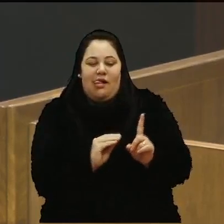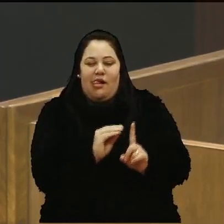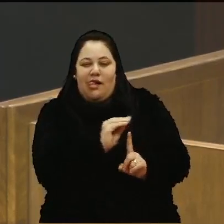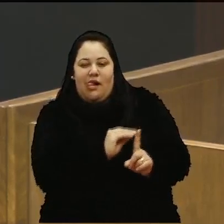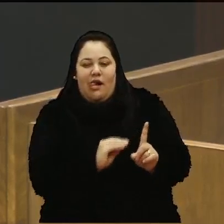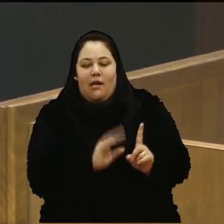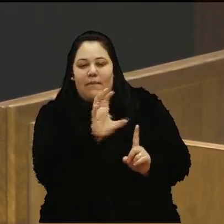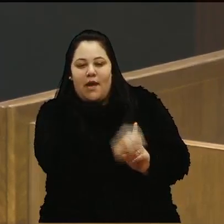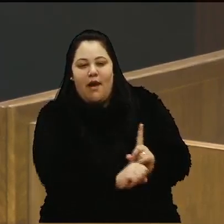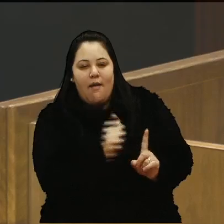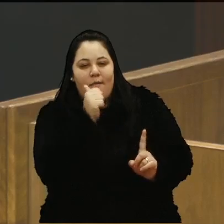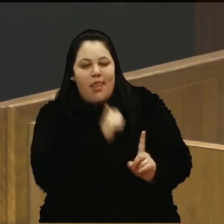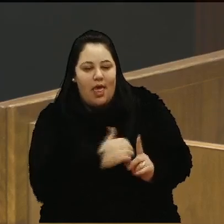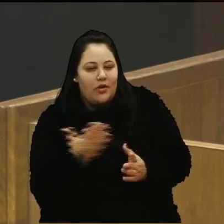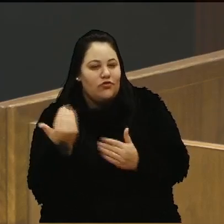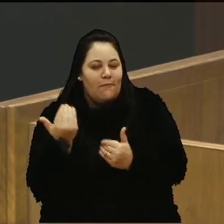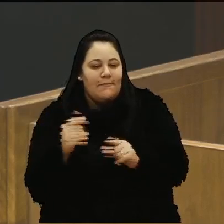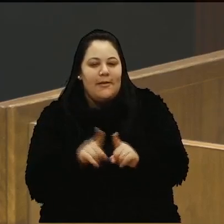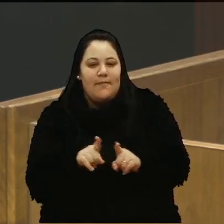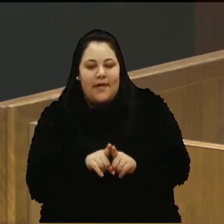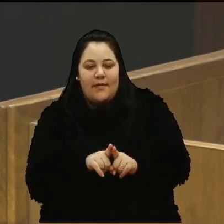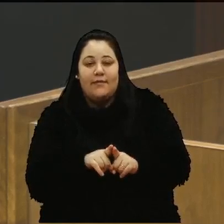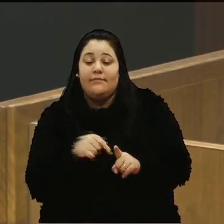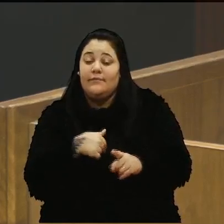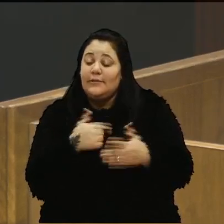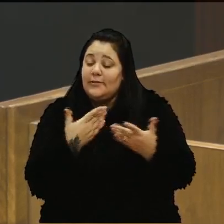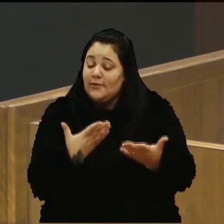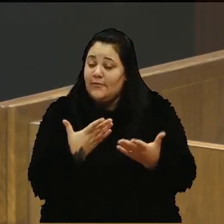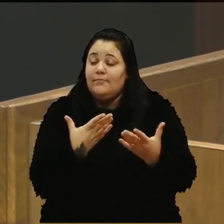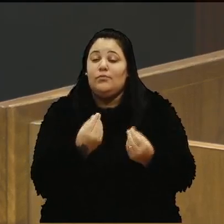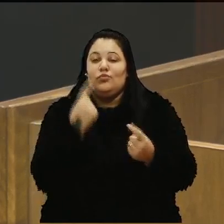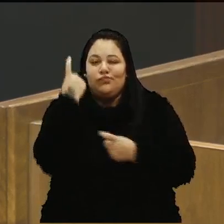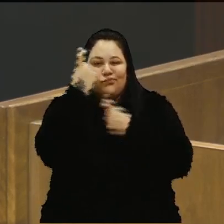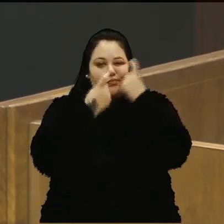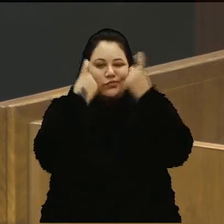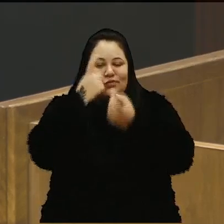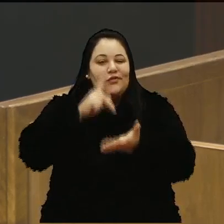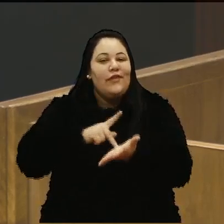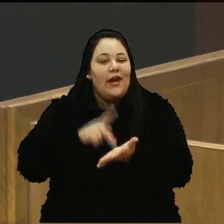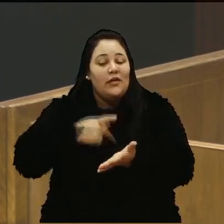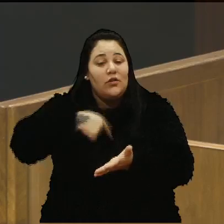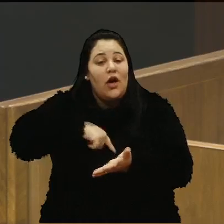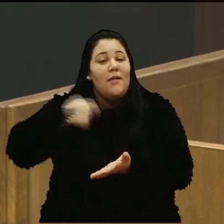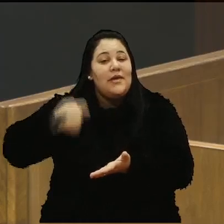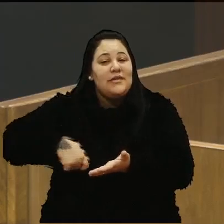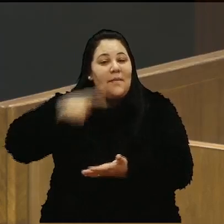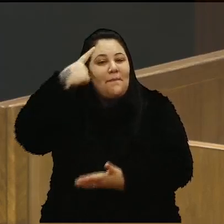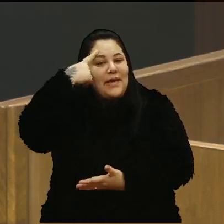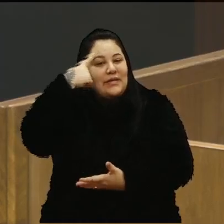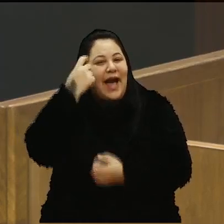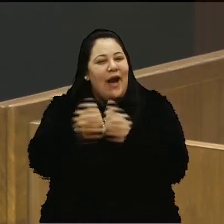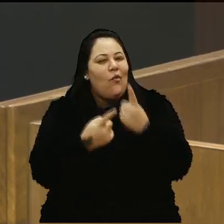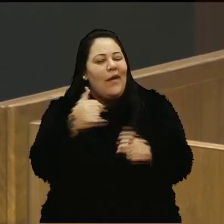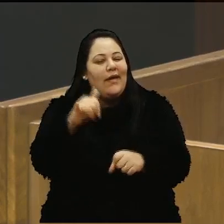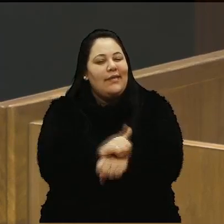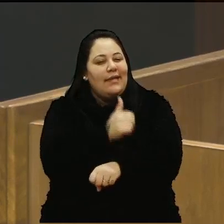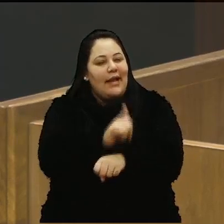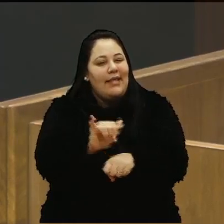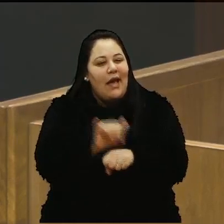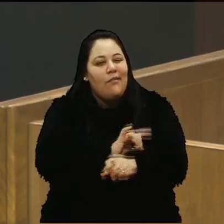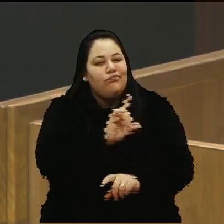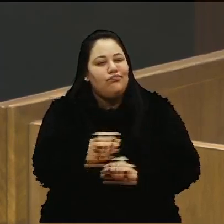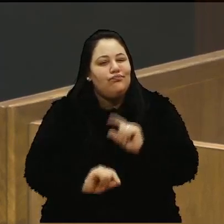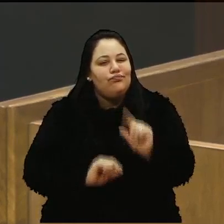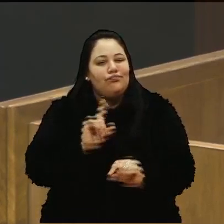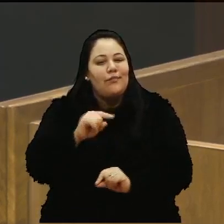pegar meninas adolescentes. Então, isso é muito preocupante e a gente tem que pensar em alternativas para